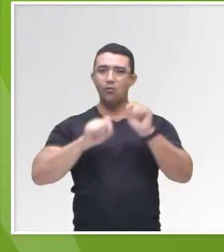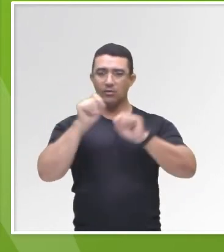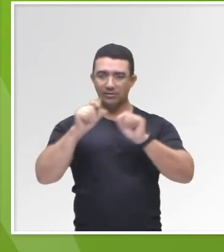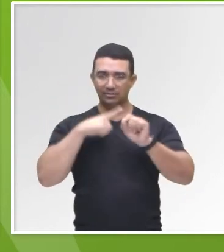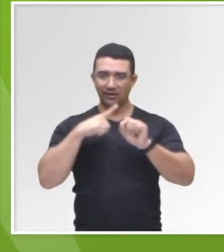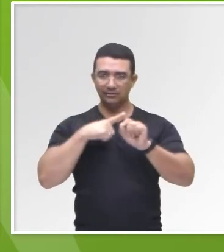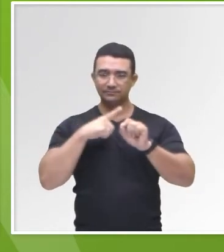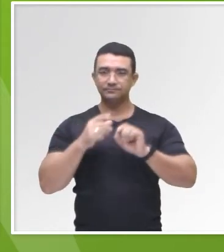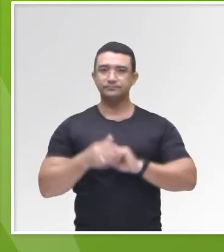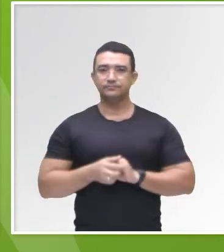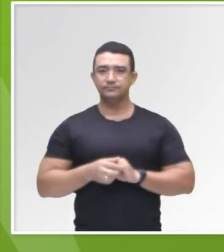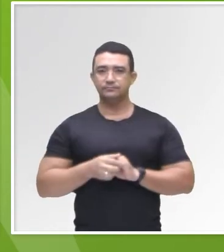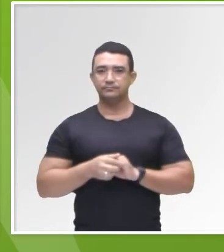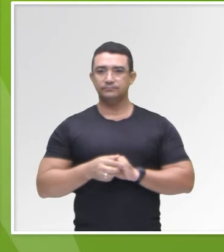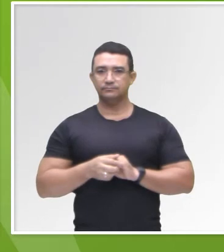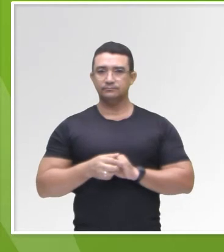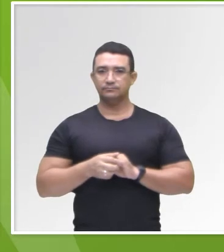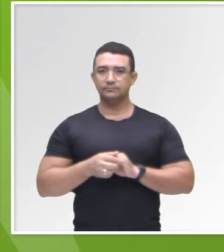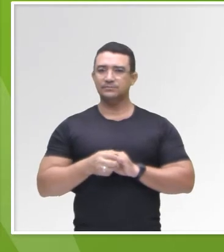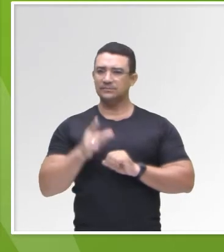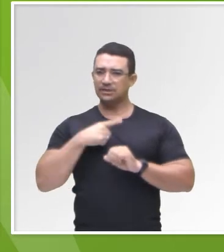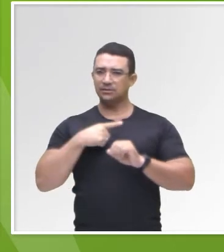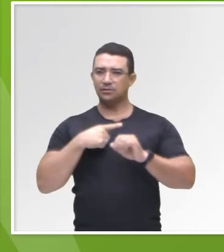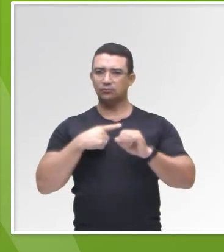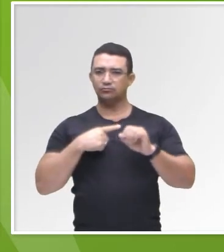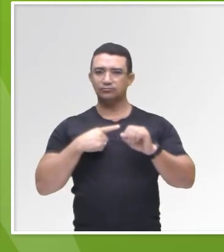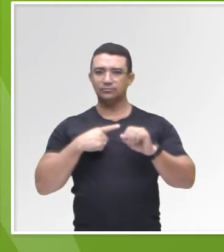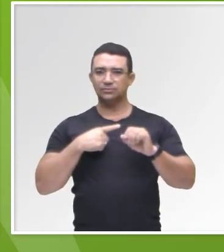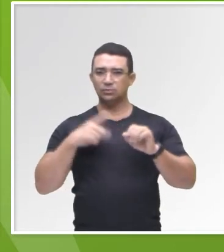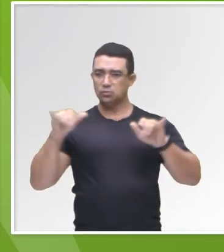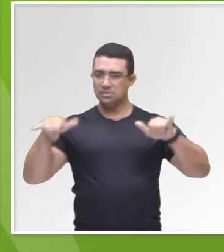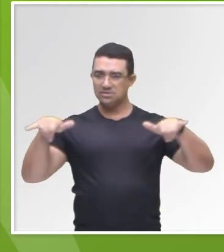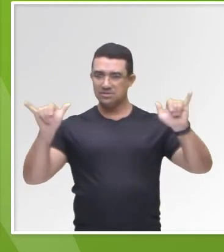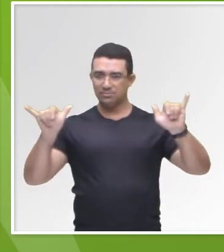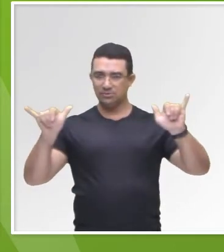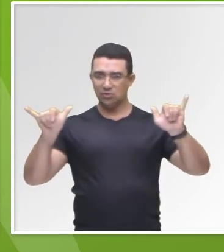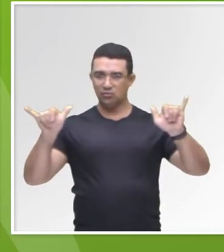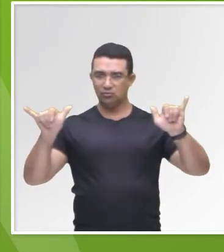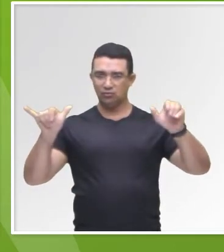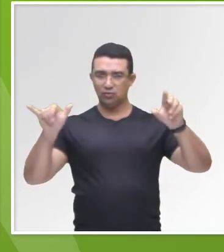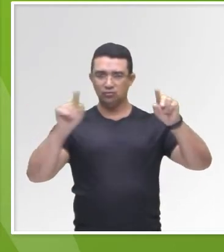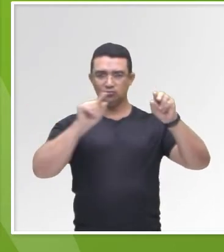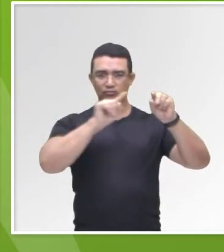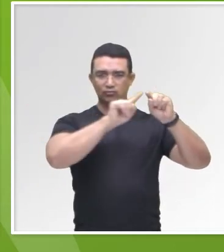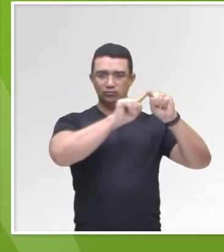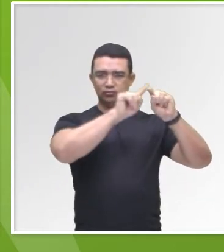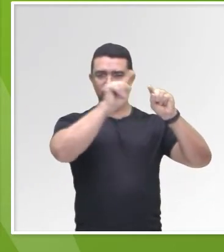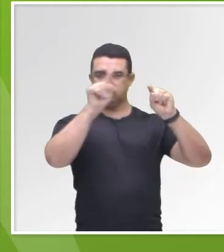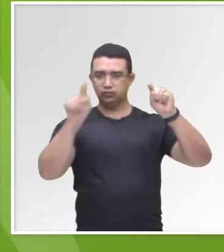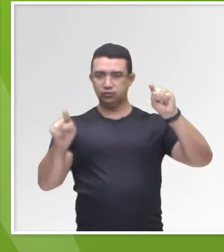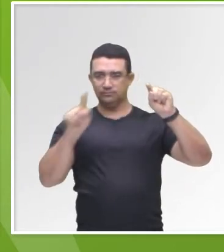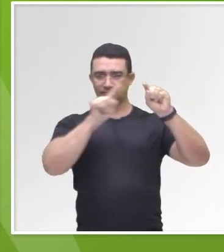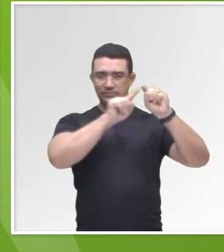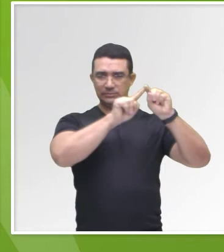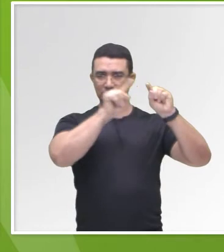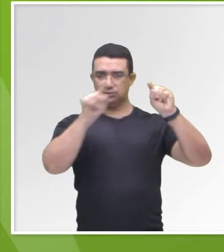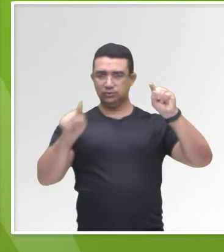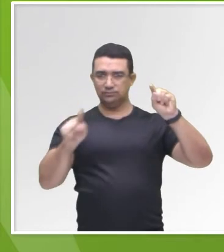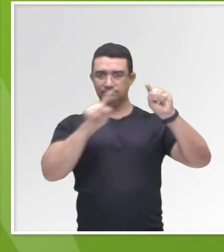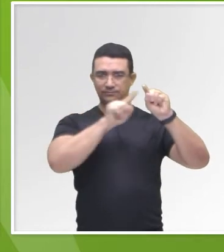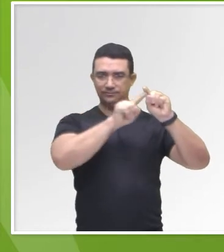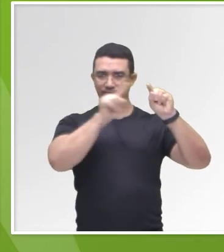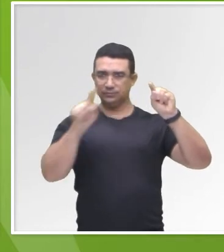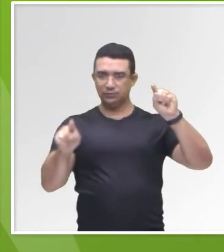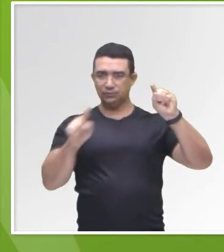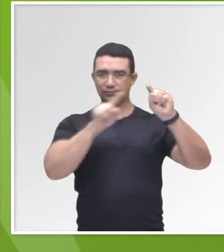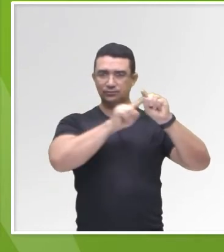que é essa parte, essas linhas em preto que a gente está fazendo. E esses microtúbulos, né, eles vão